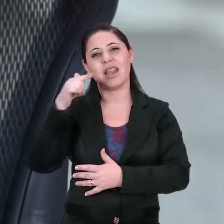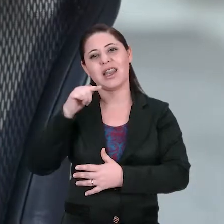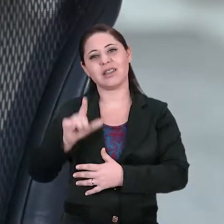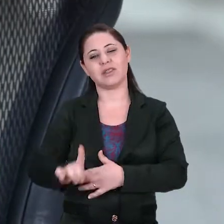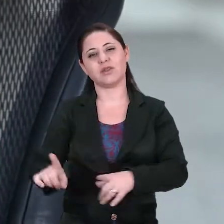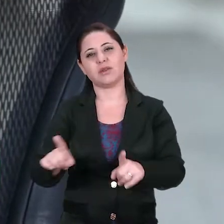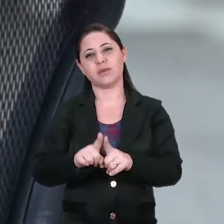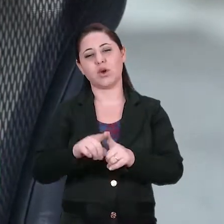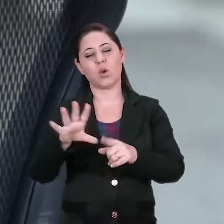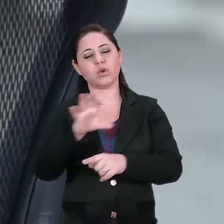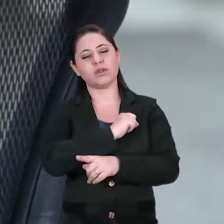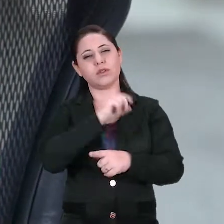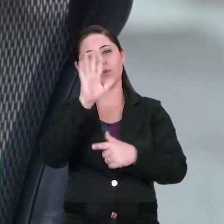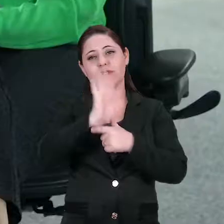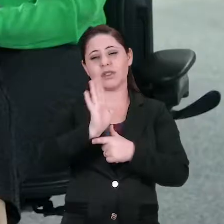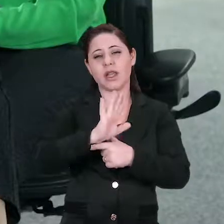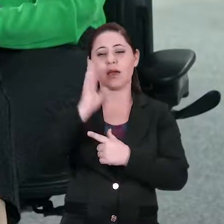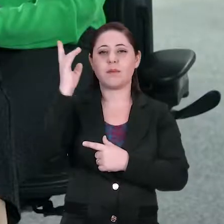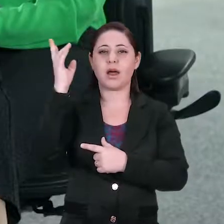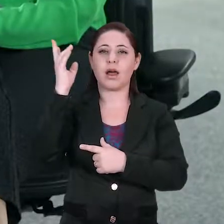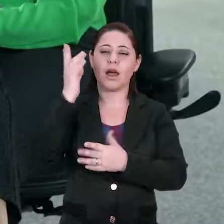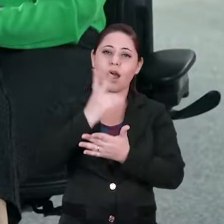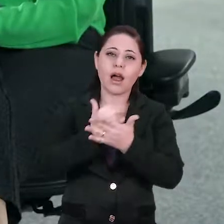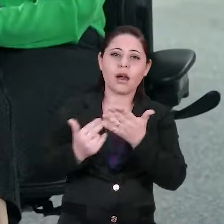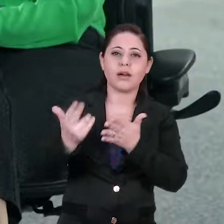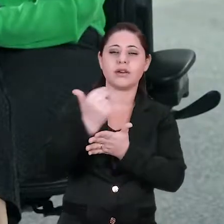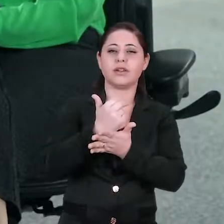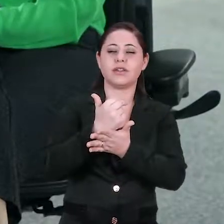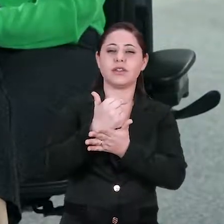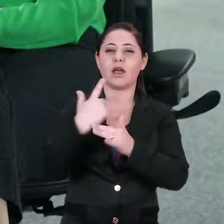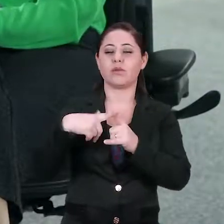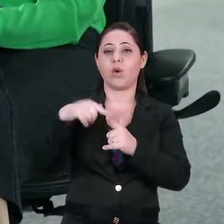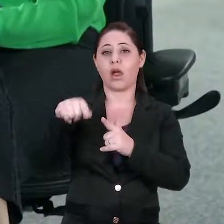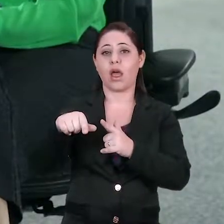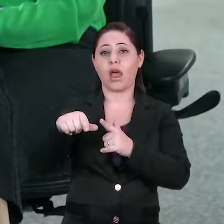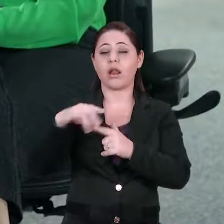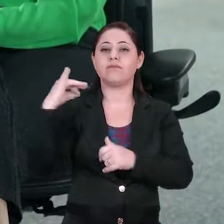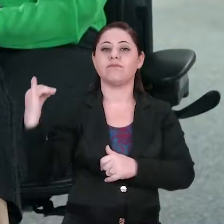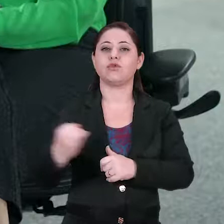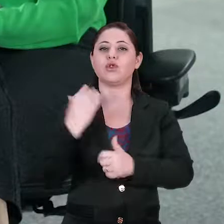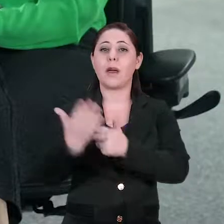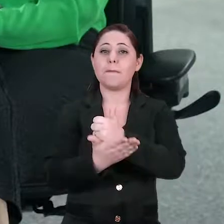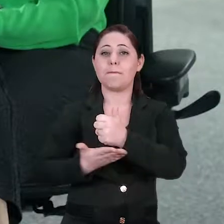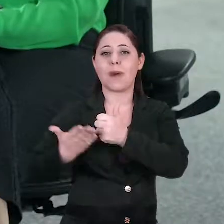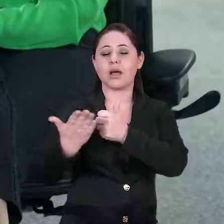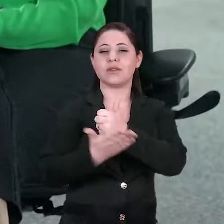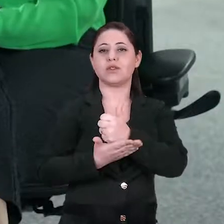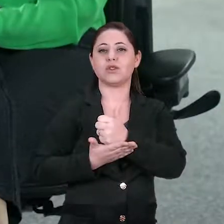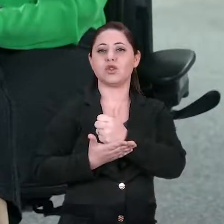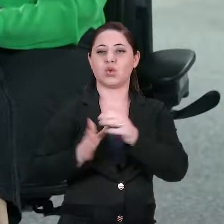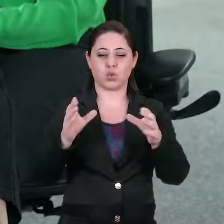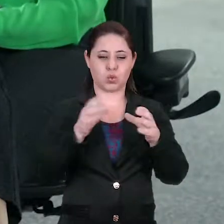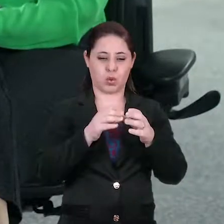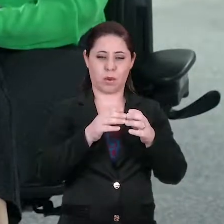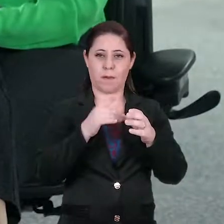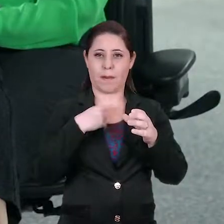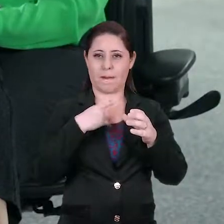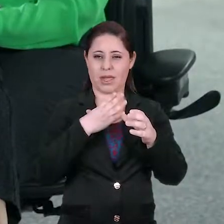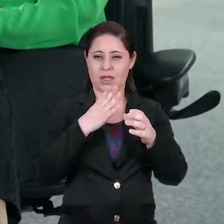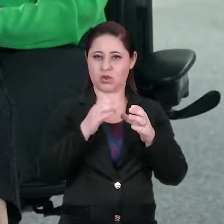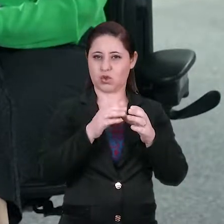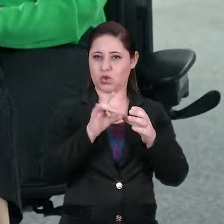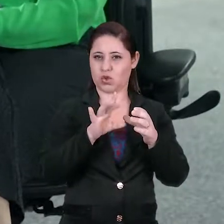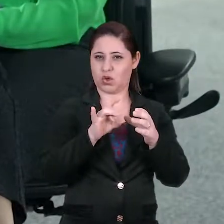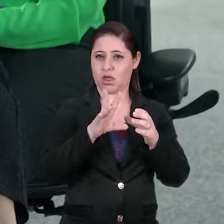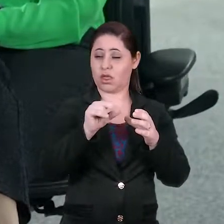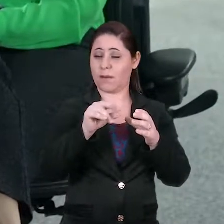se todos nós gostamos de cinema, gostamos de arte, devemos muito à Glorinha. Ela foi fundamental, tenho certeza que não só para a minha